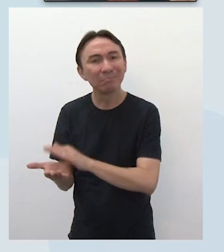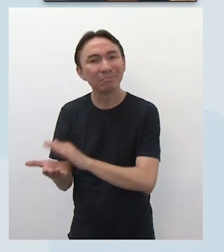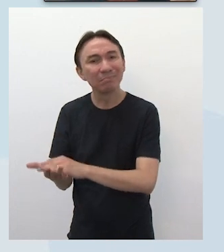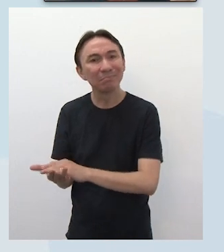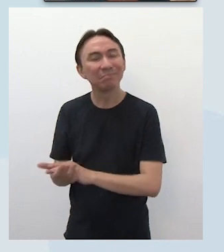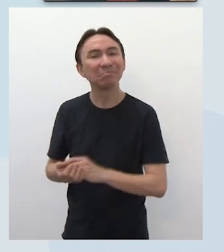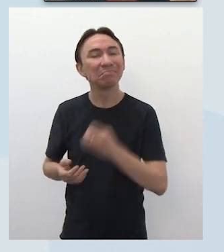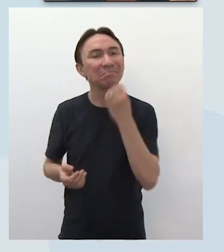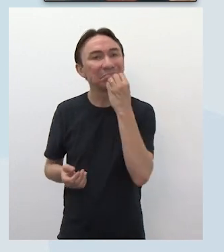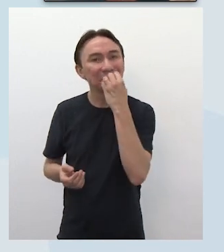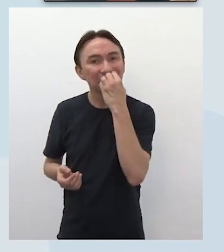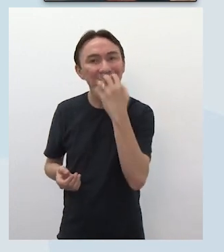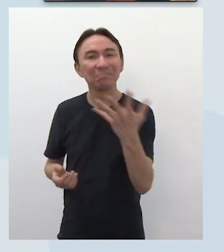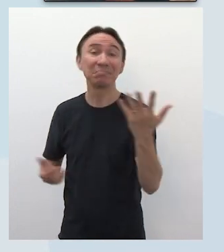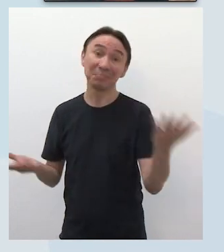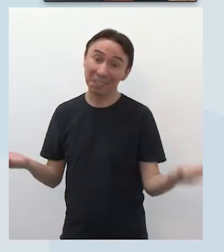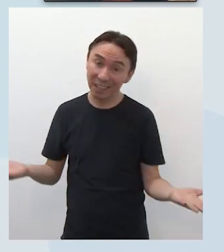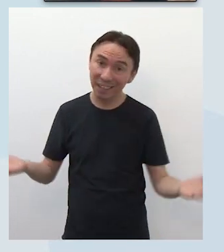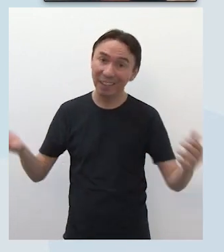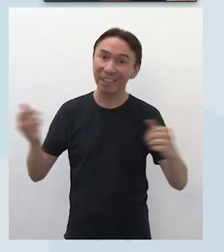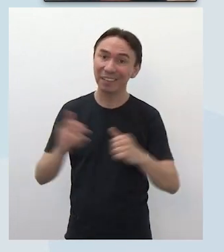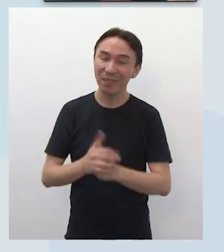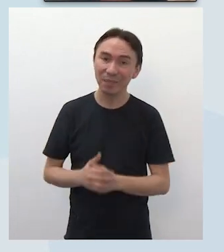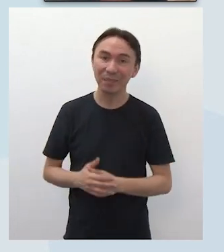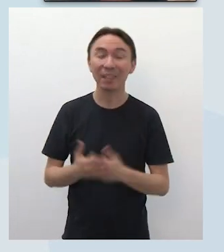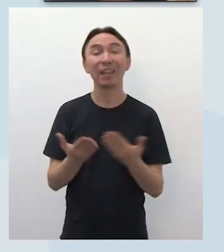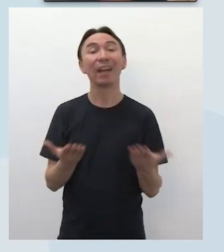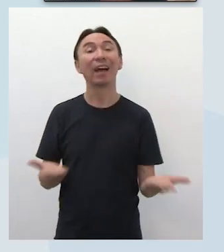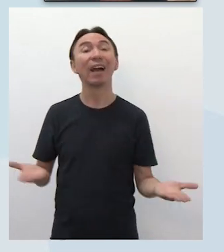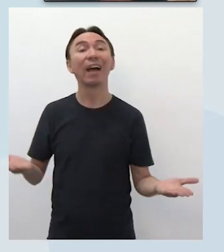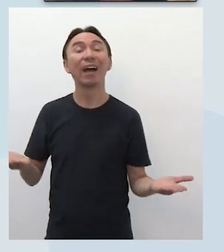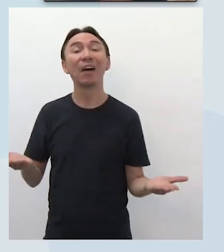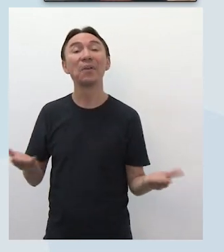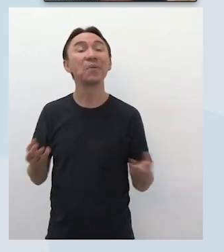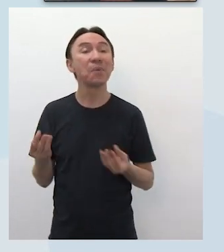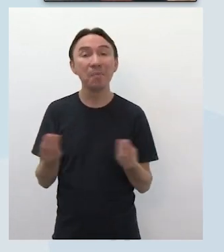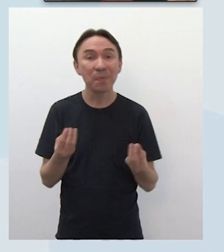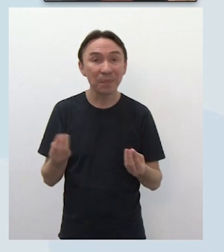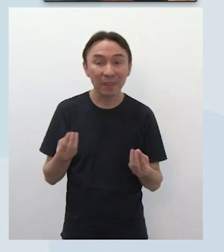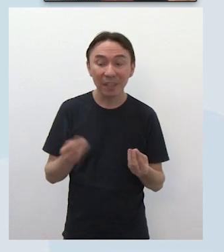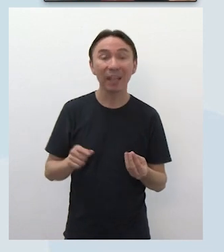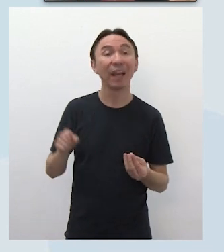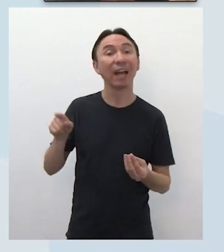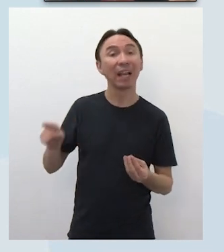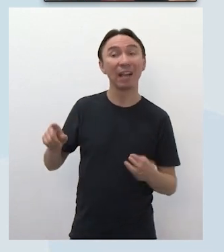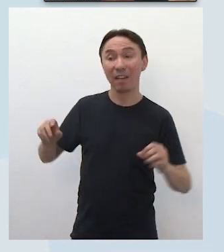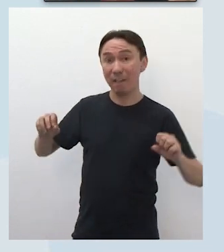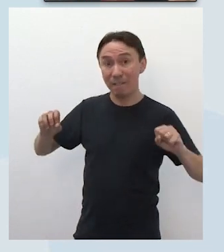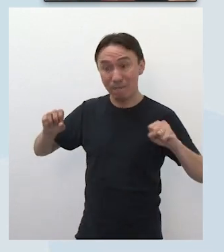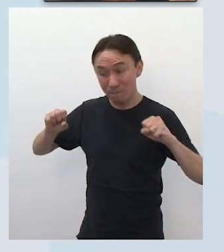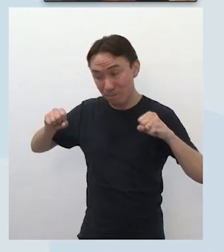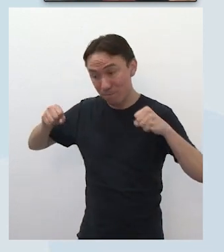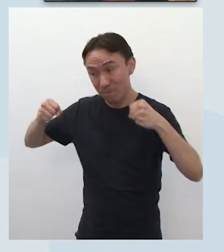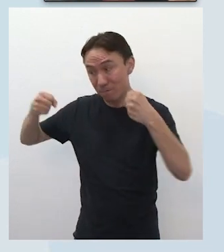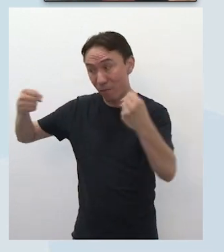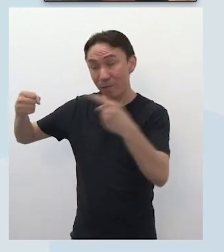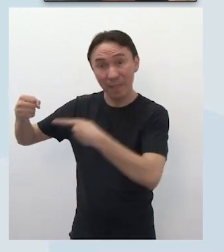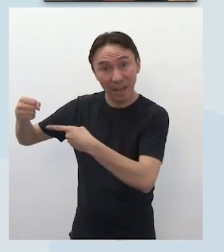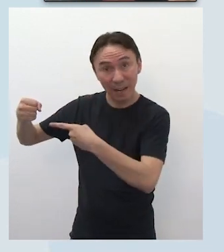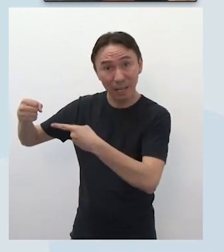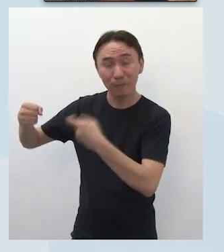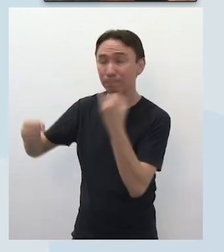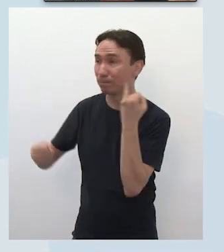lugar, né? Então, assim, o mote, colegas, é a valorização do esforço de